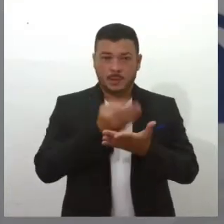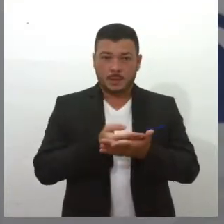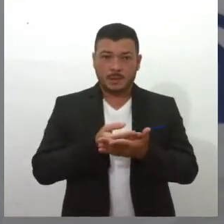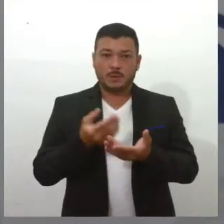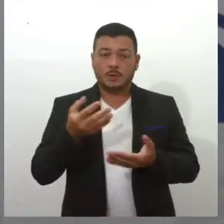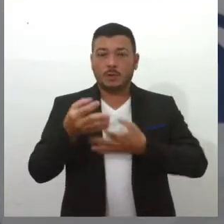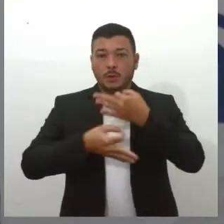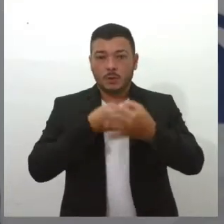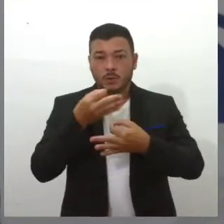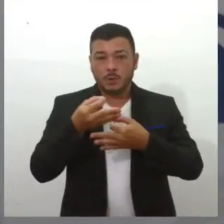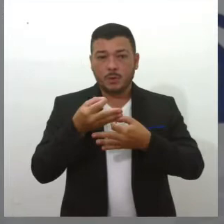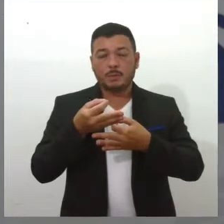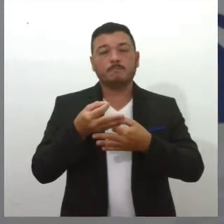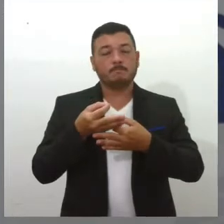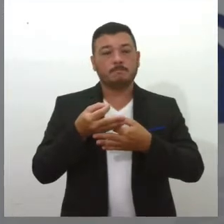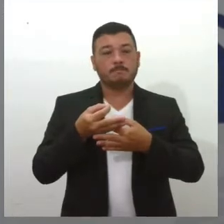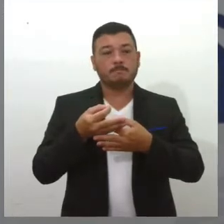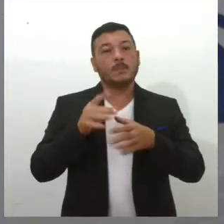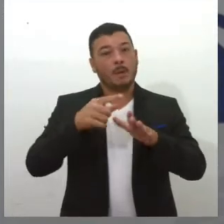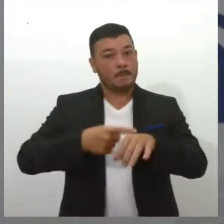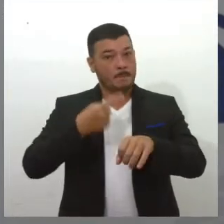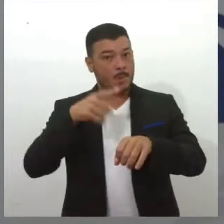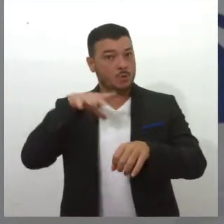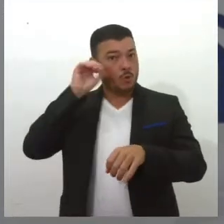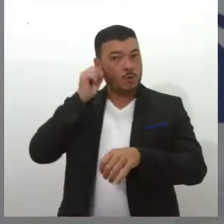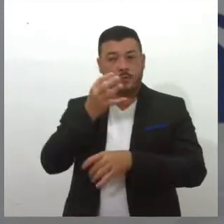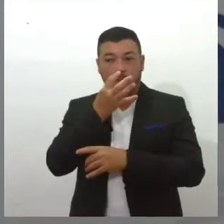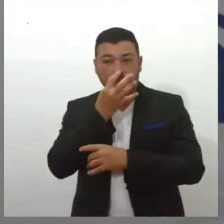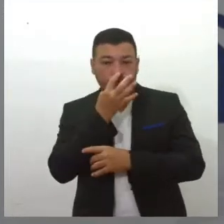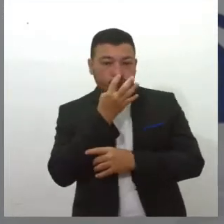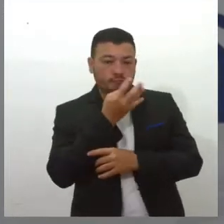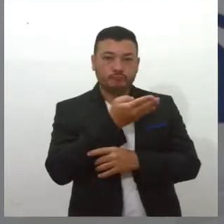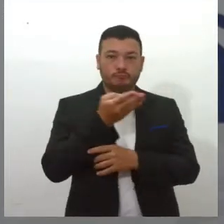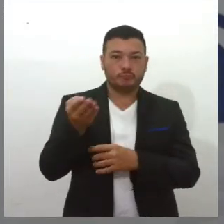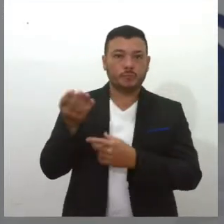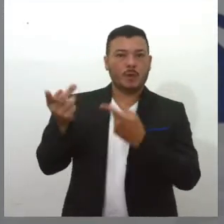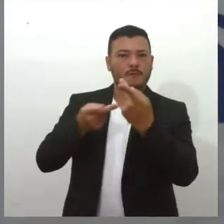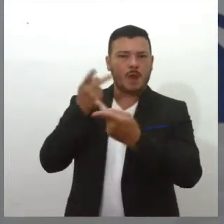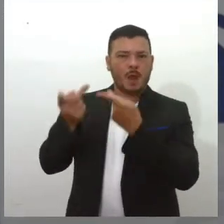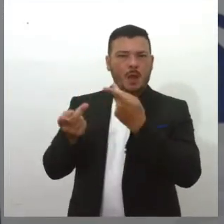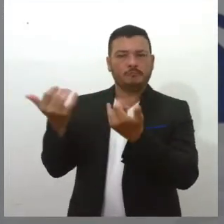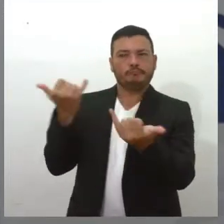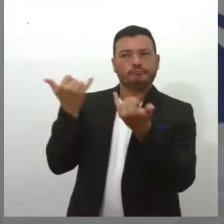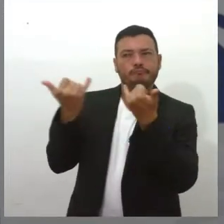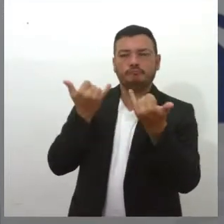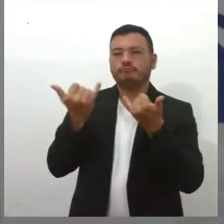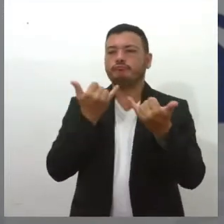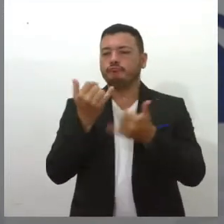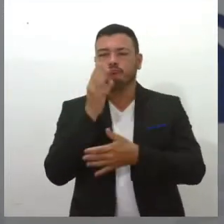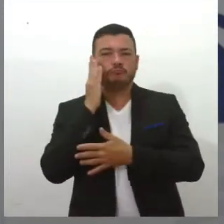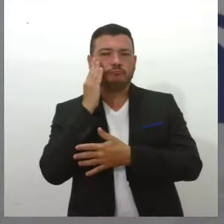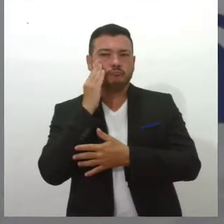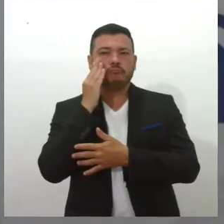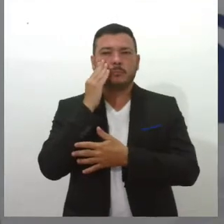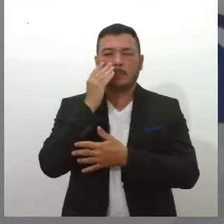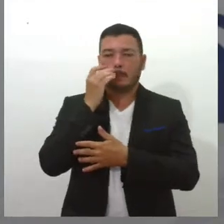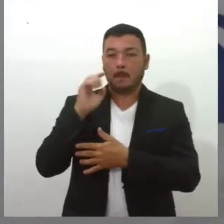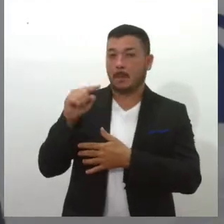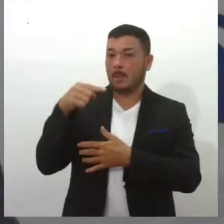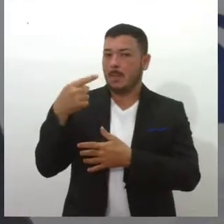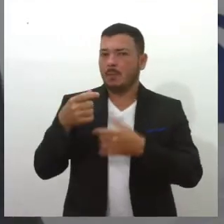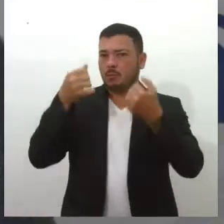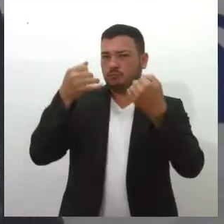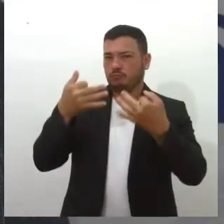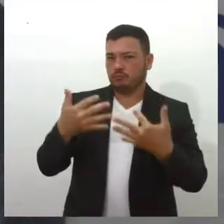colocar, primeiro de ouvir, né, os relatos todos que foram colocados lá e de colocar a